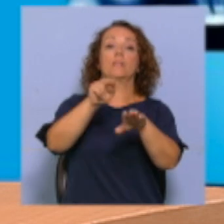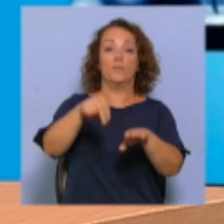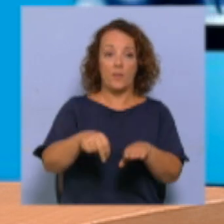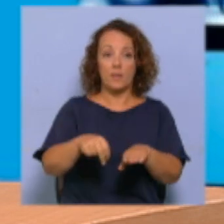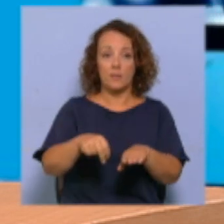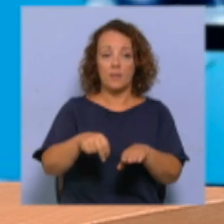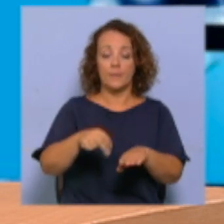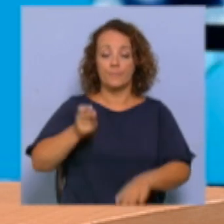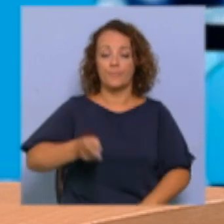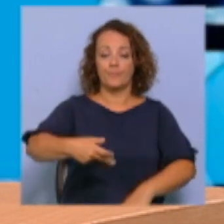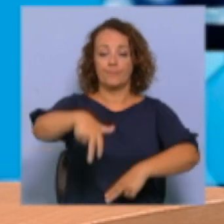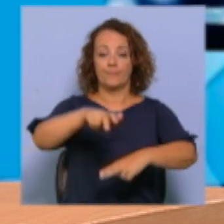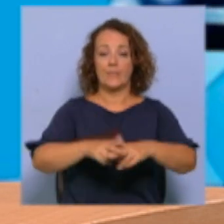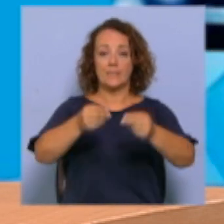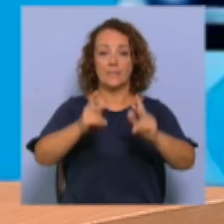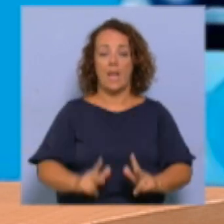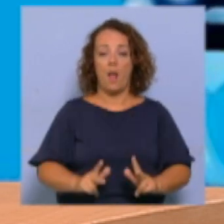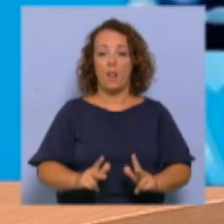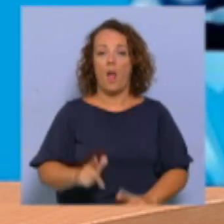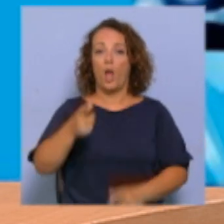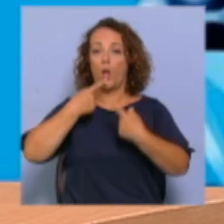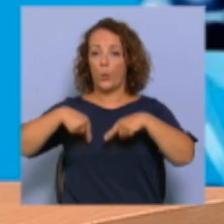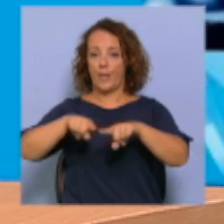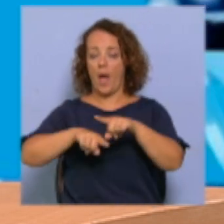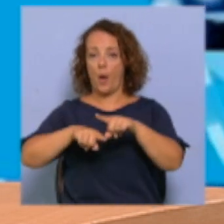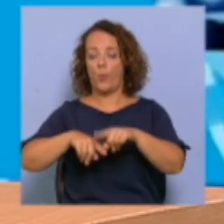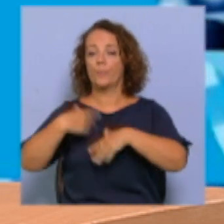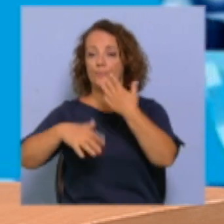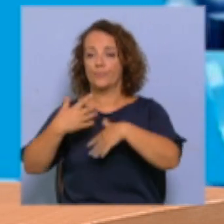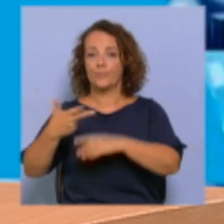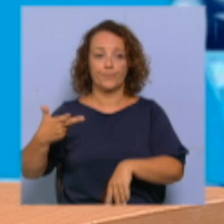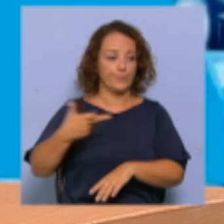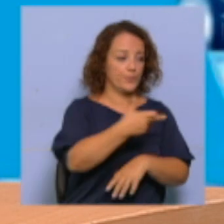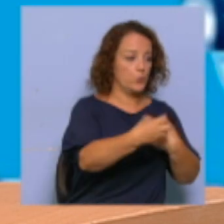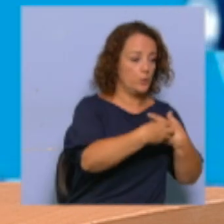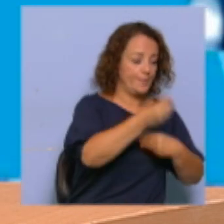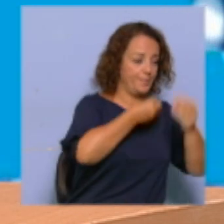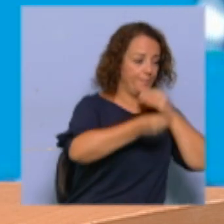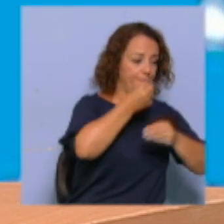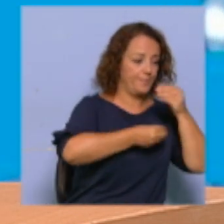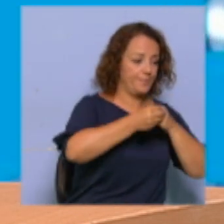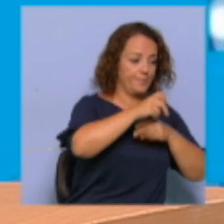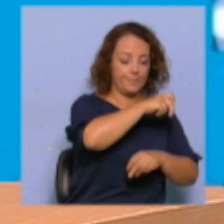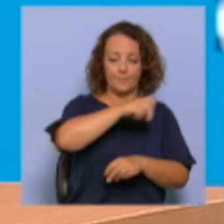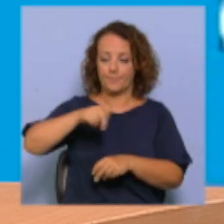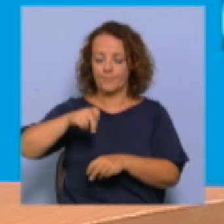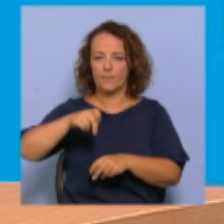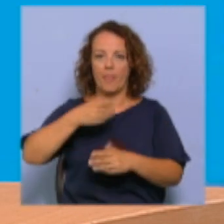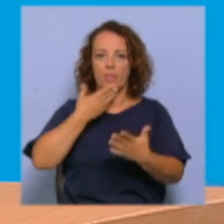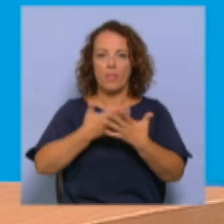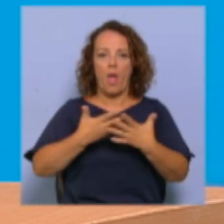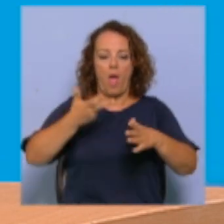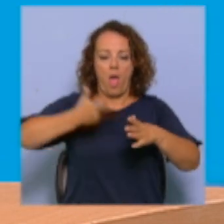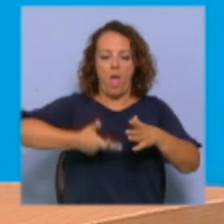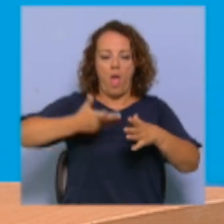vai para a sala e tem uma reunião e vai almoçar e, portanto, a casa torna-se uma espécie de microcosmos asfixiante onde